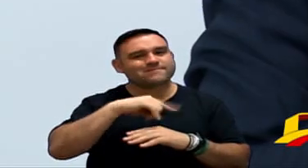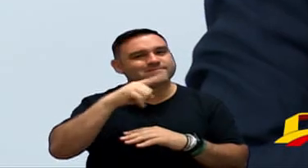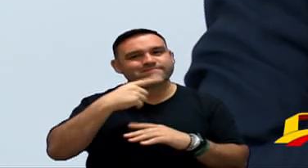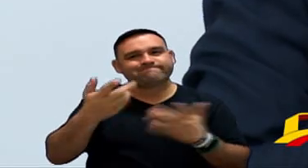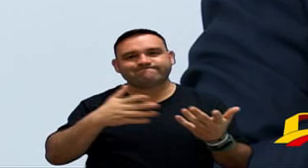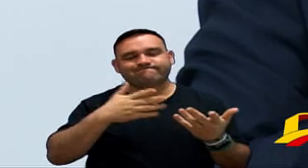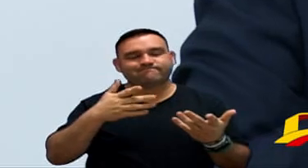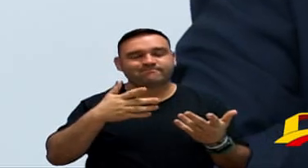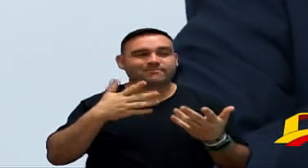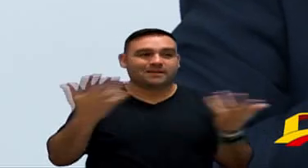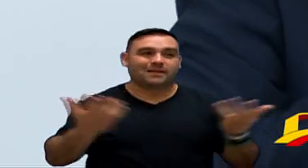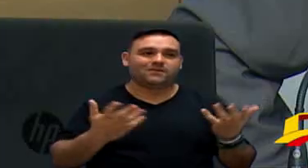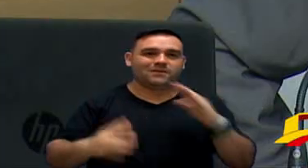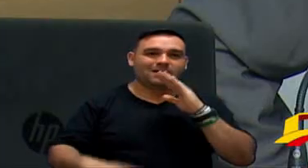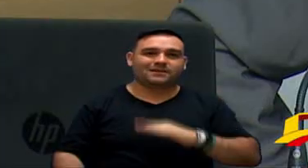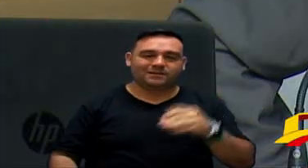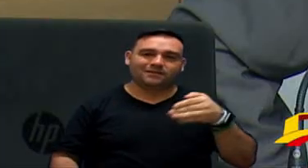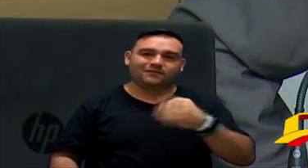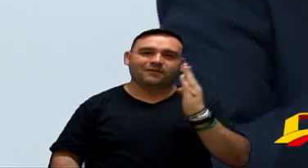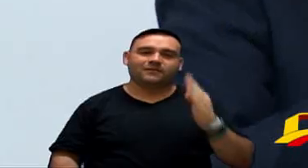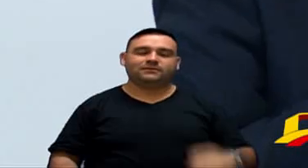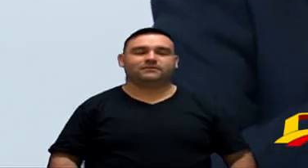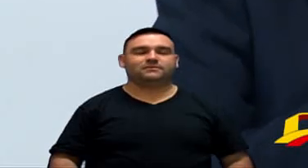não coração